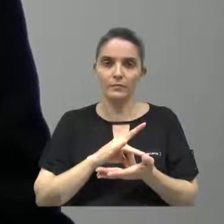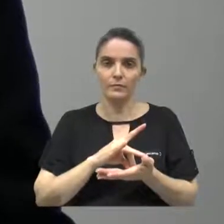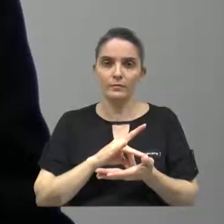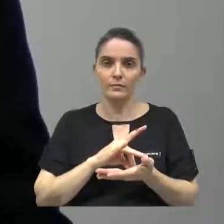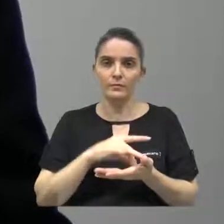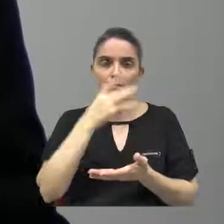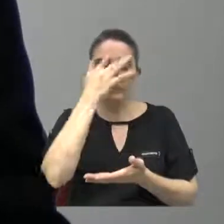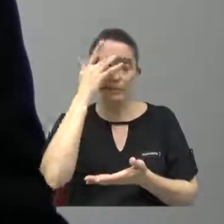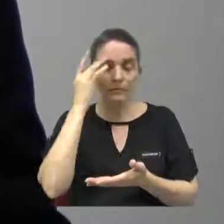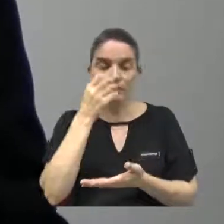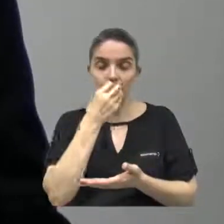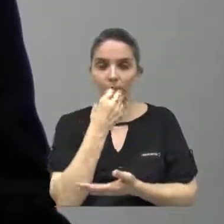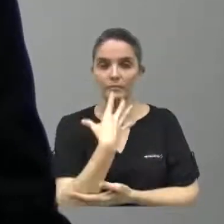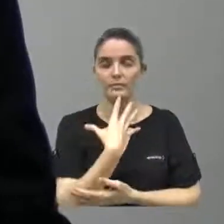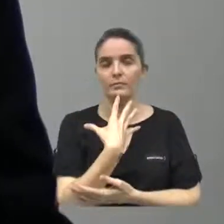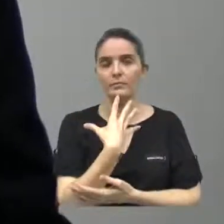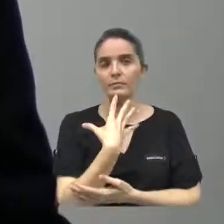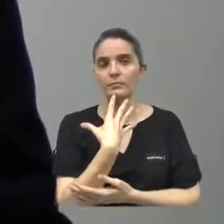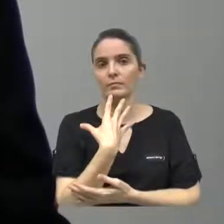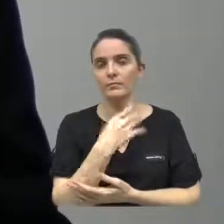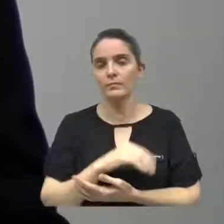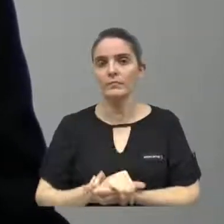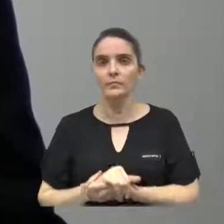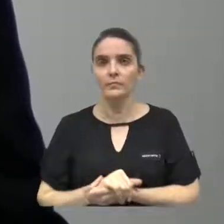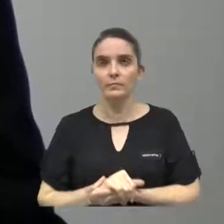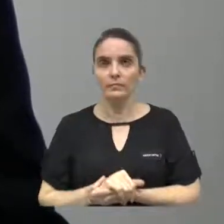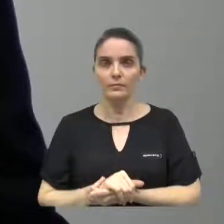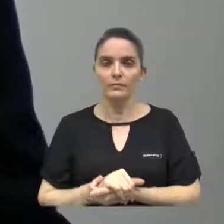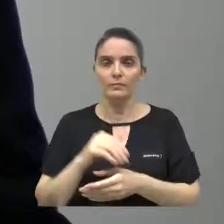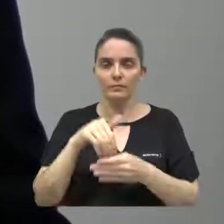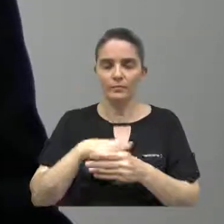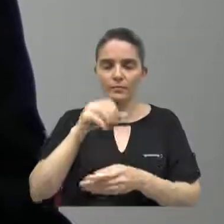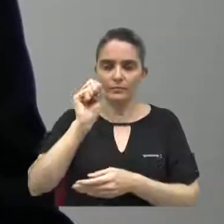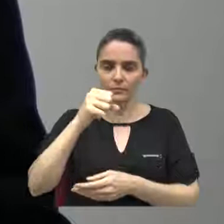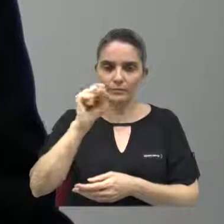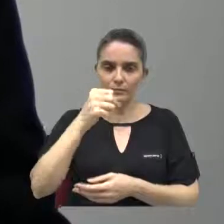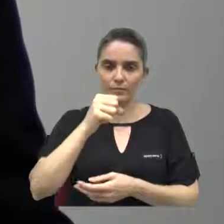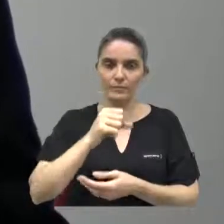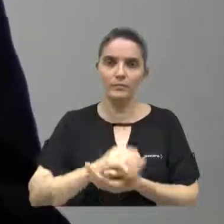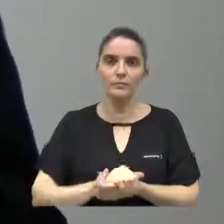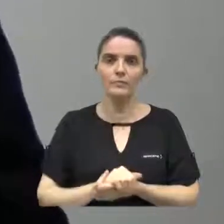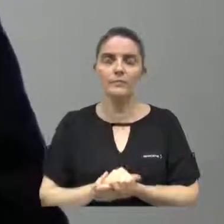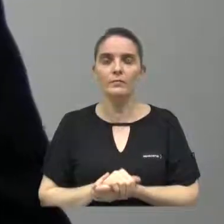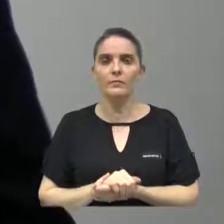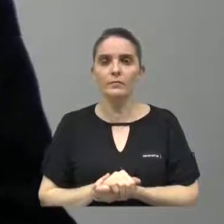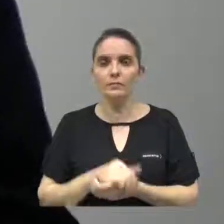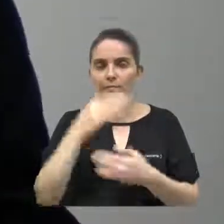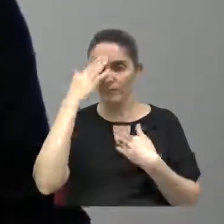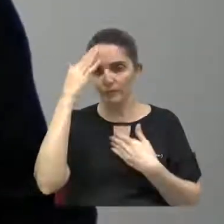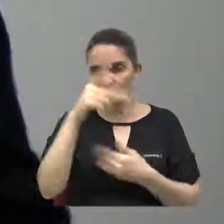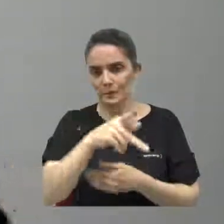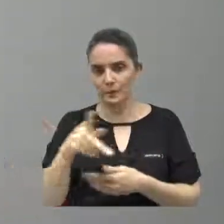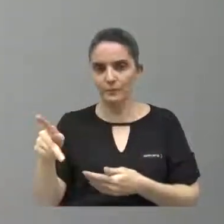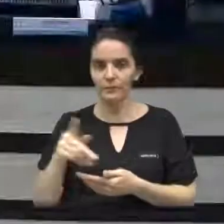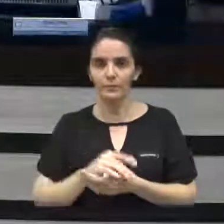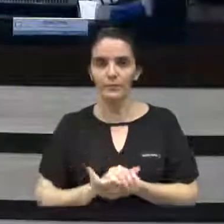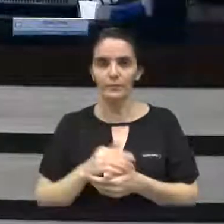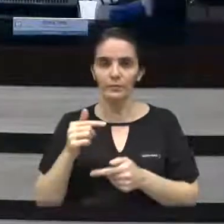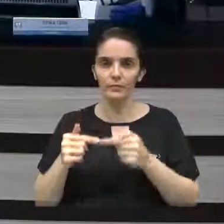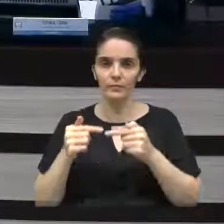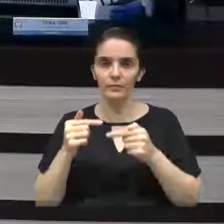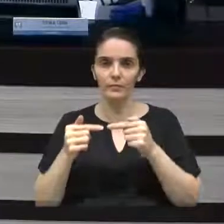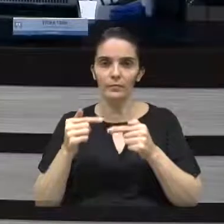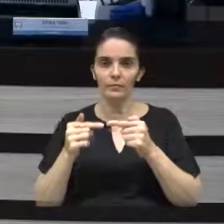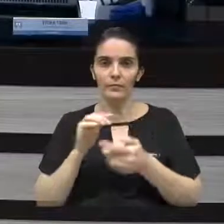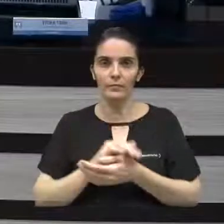do bem e principalmente pessoas de Deus. Meu voto é favorável e com louvor. Muito obrigado, senhor presidente. Continua a